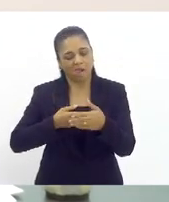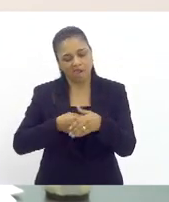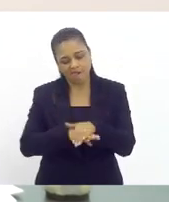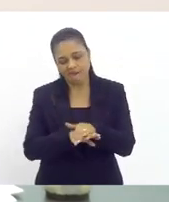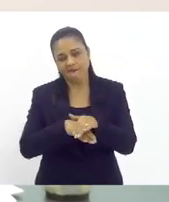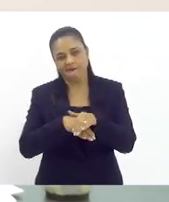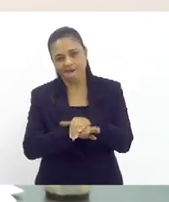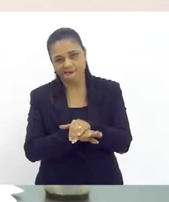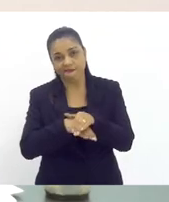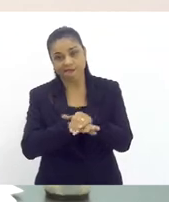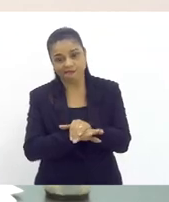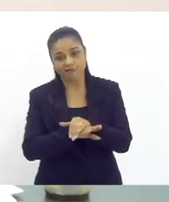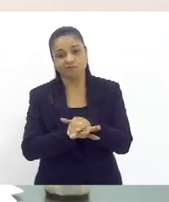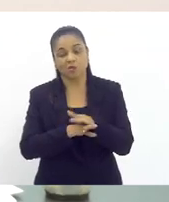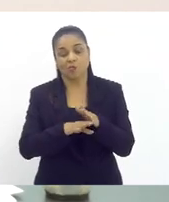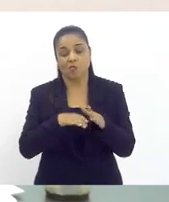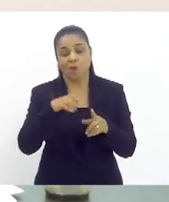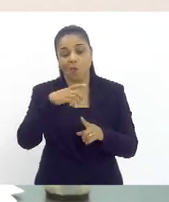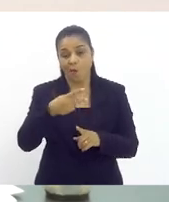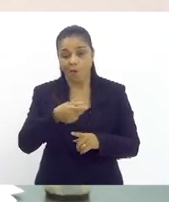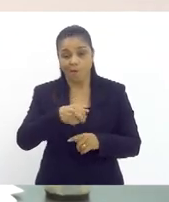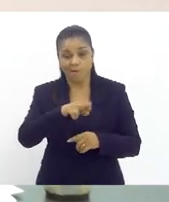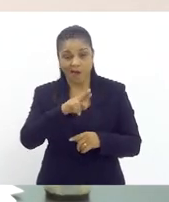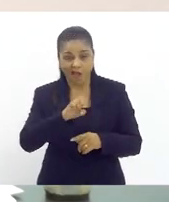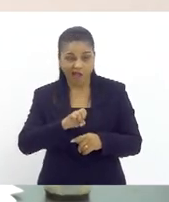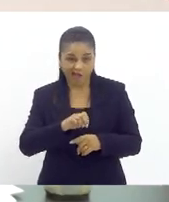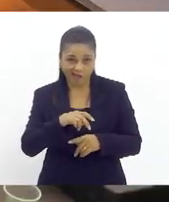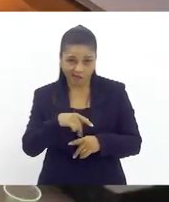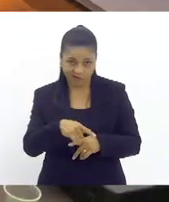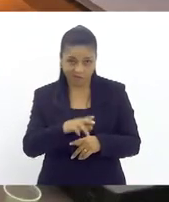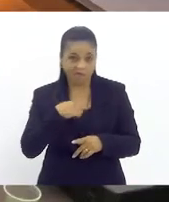a saúde da unidade Muito obrigado obrigado